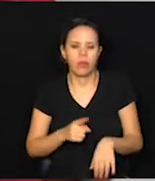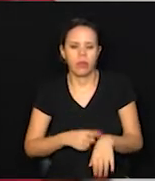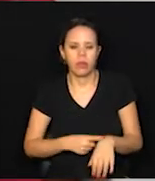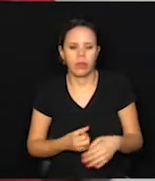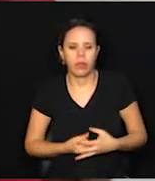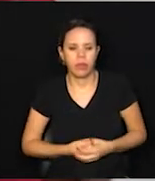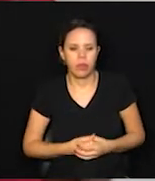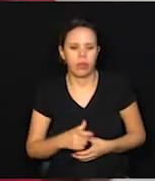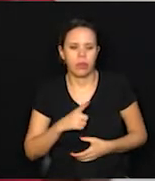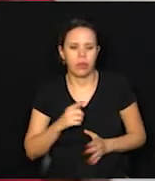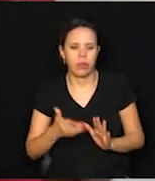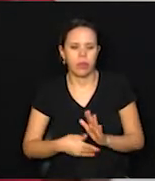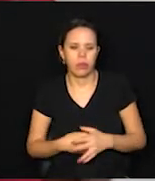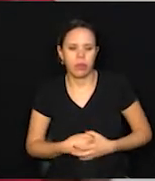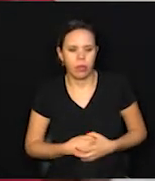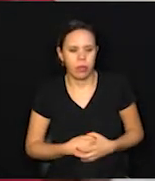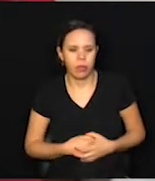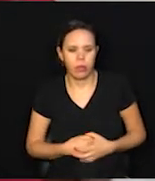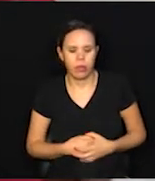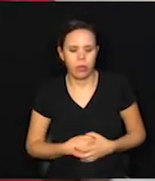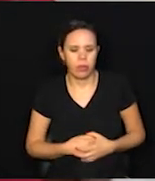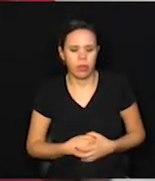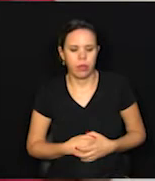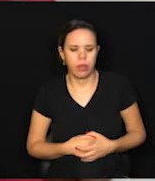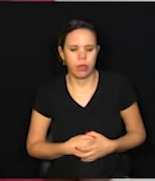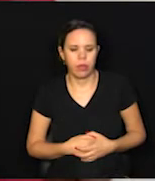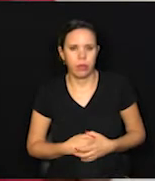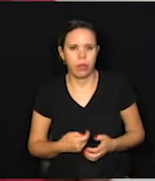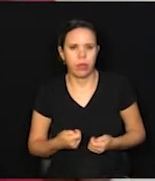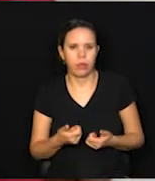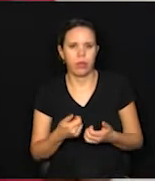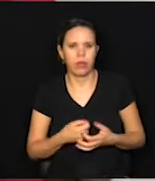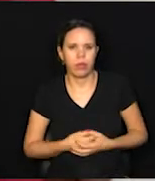tem evidência mais robusta, favorável.